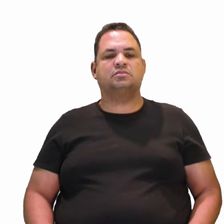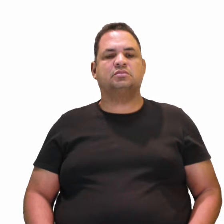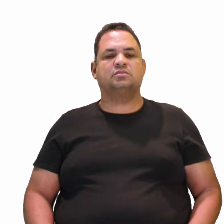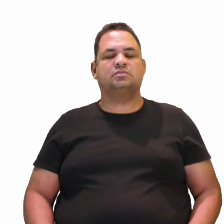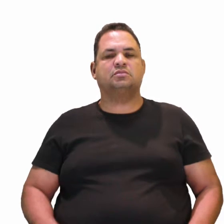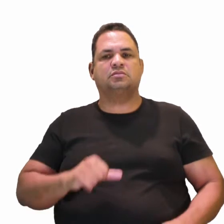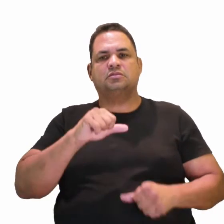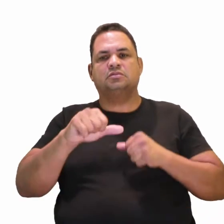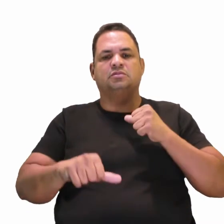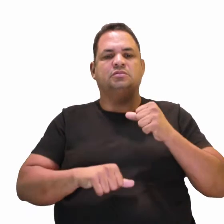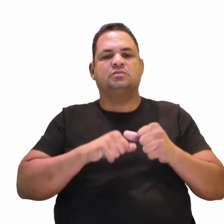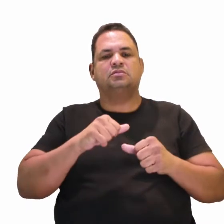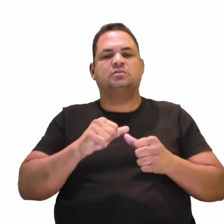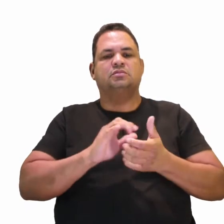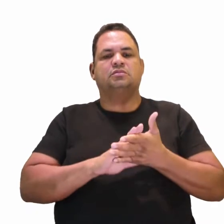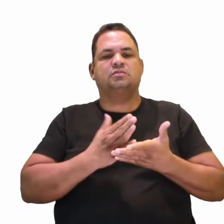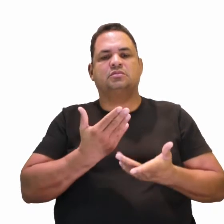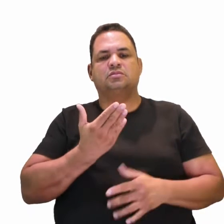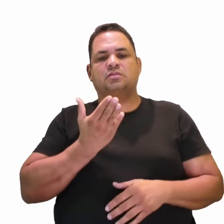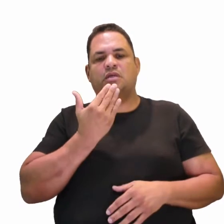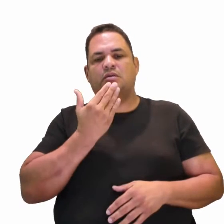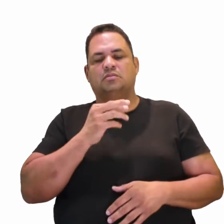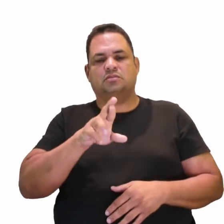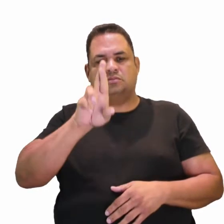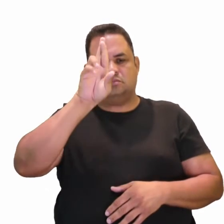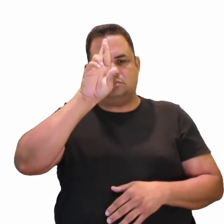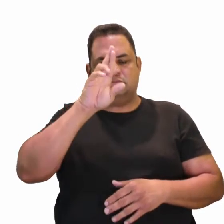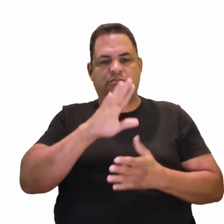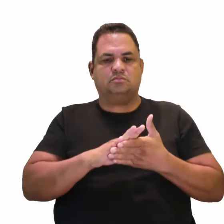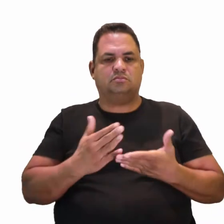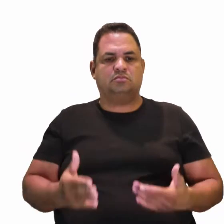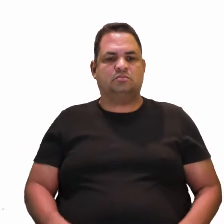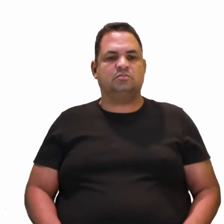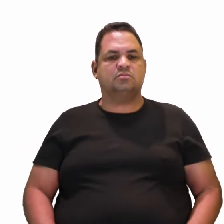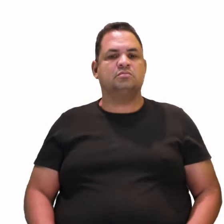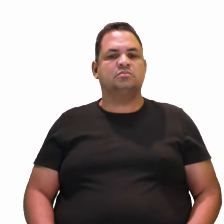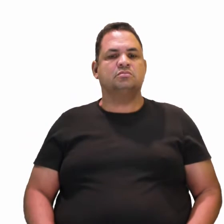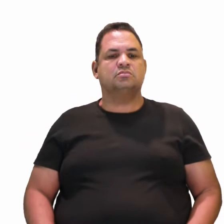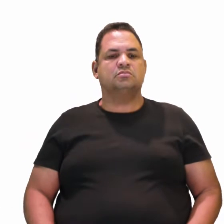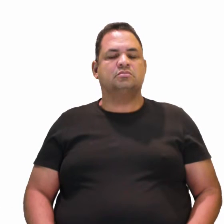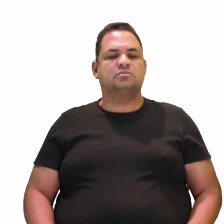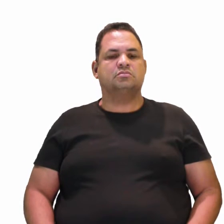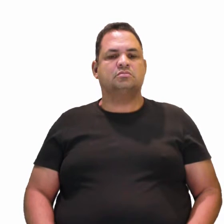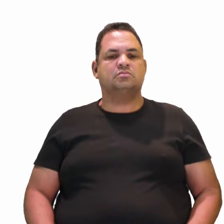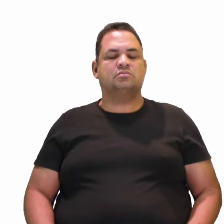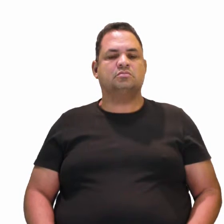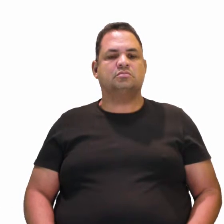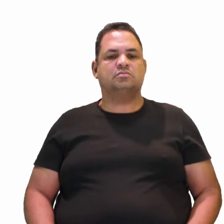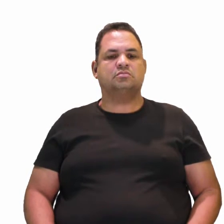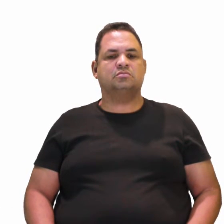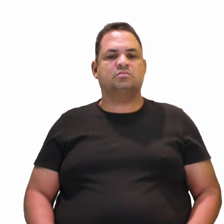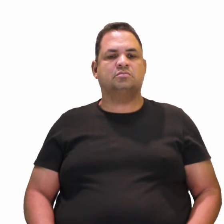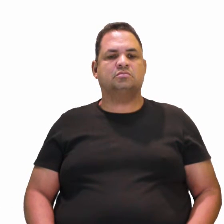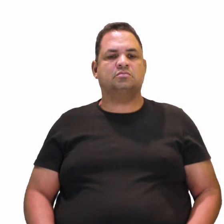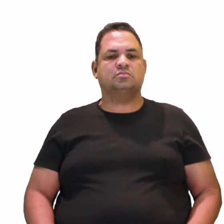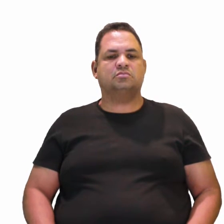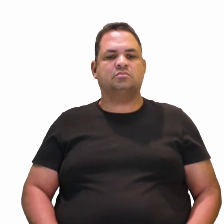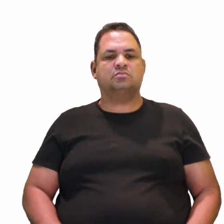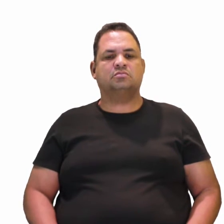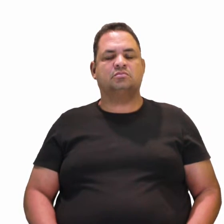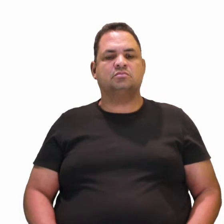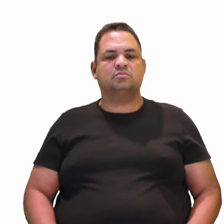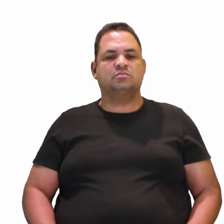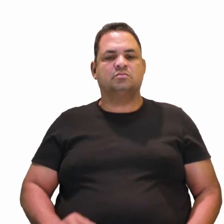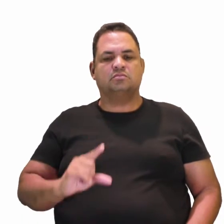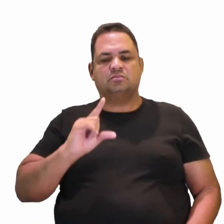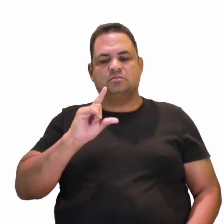pule o almoço ou o jantar, certo? Reduce the size of your meals. Ah, gente, olha aí, é para reduzir o tamanho das